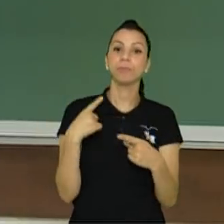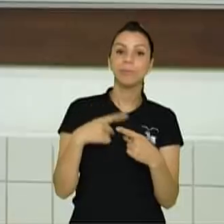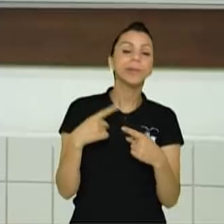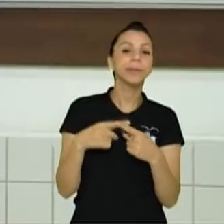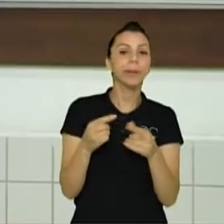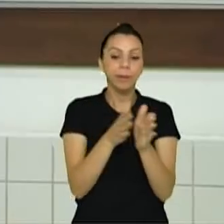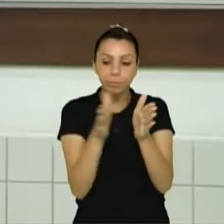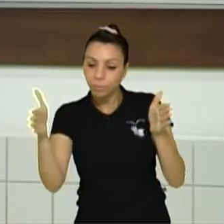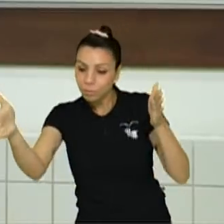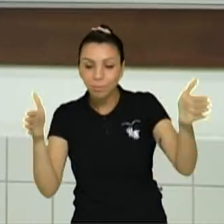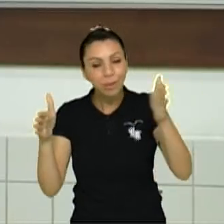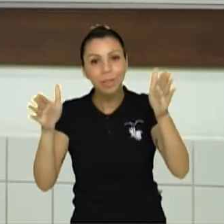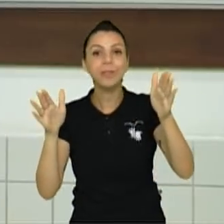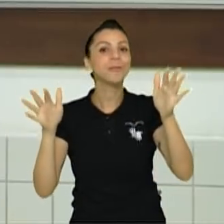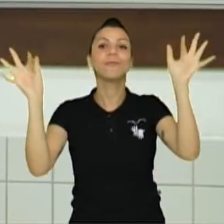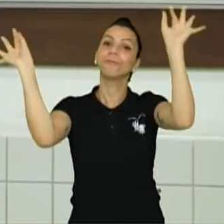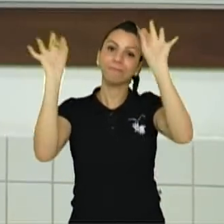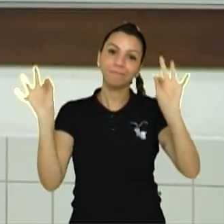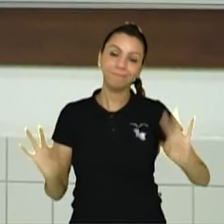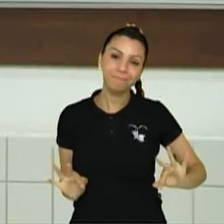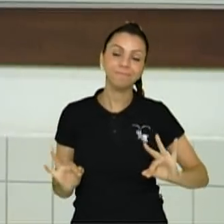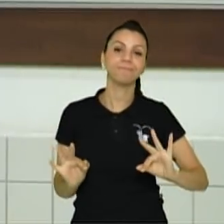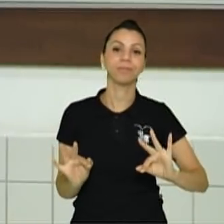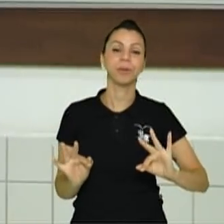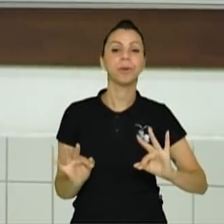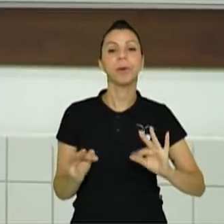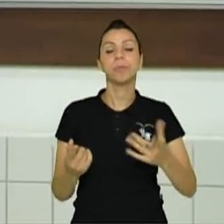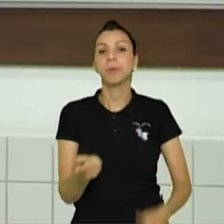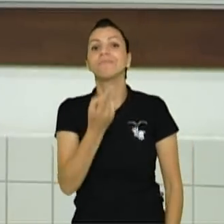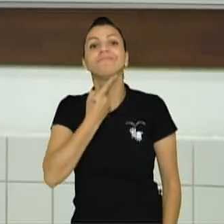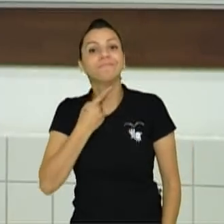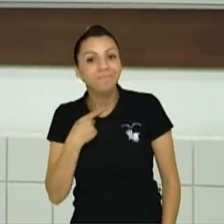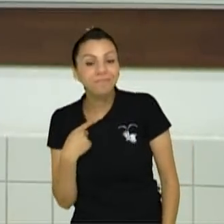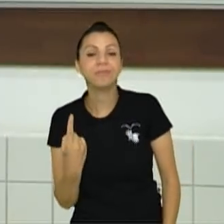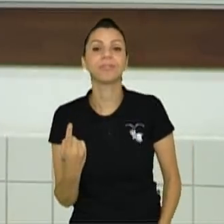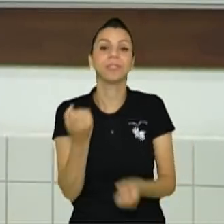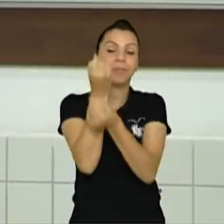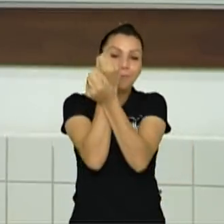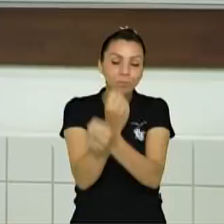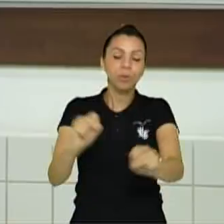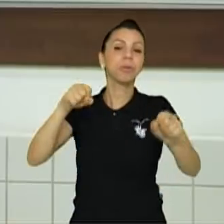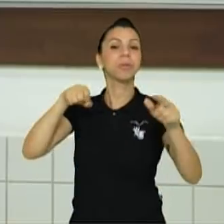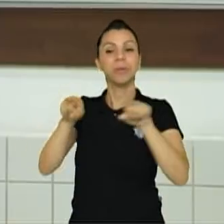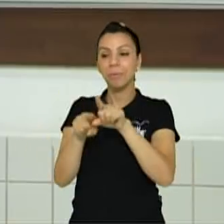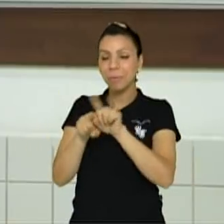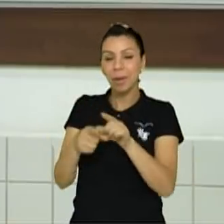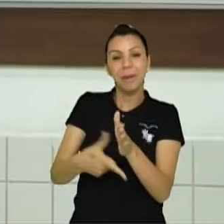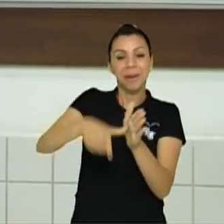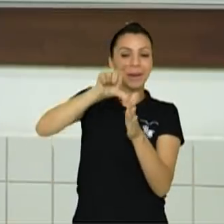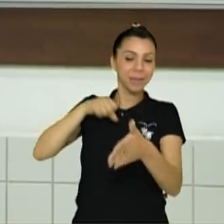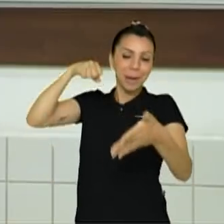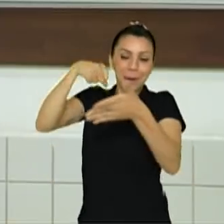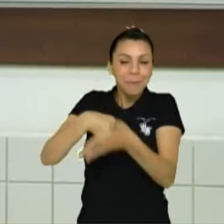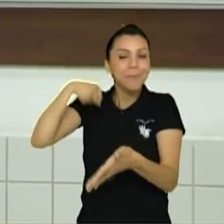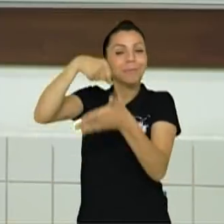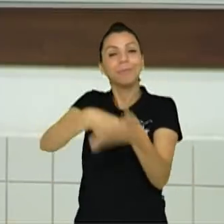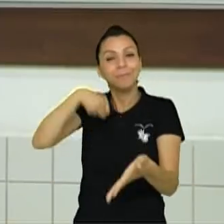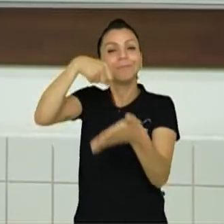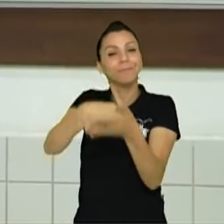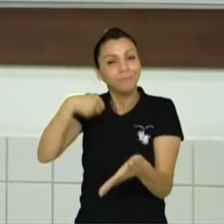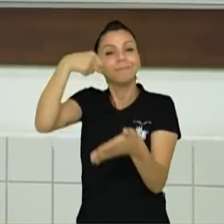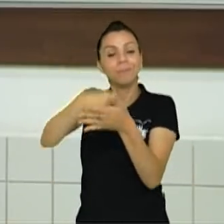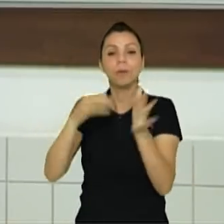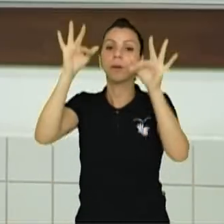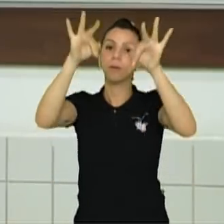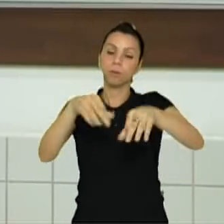um período de muita alegria pela tão desejada, pela luta que teve, pelas lutas que tiveram pelo